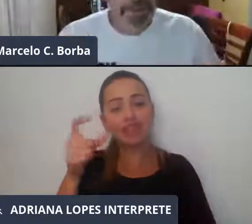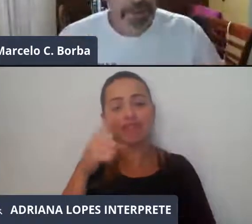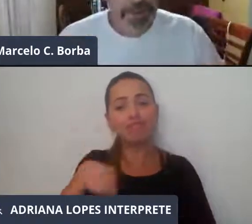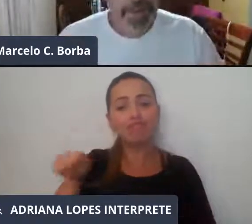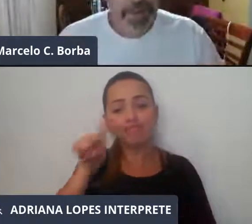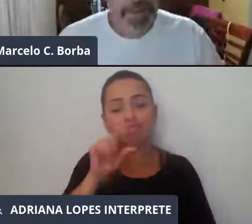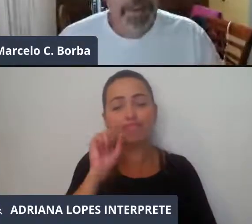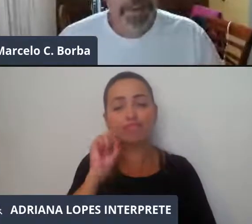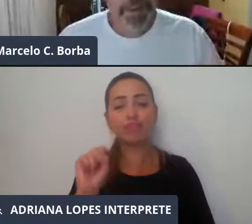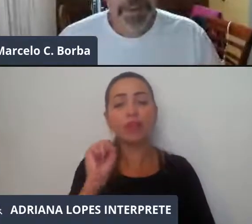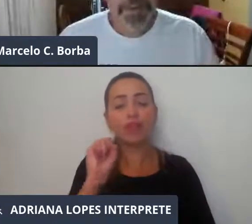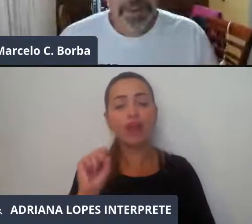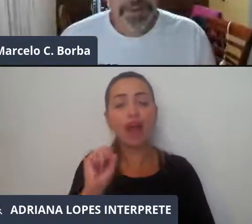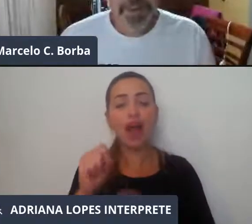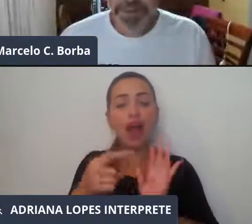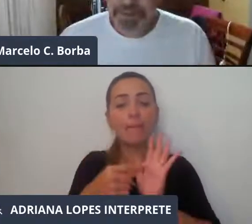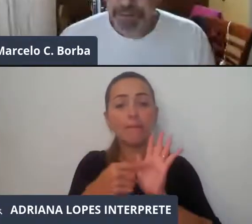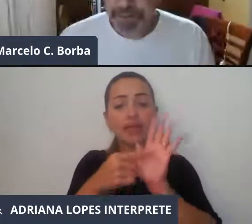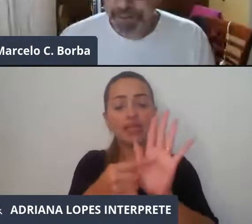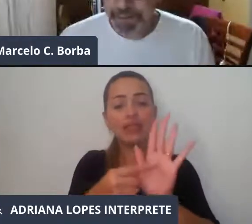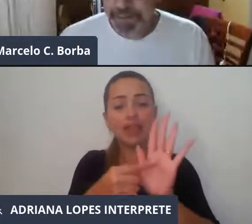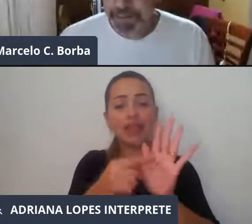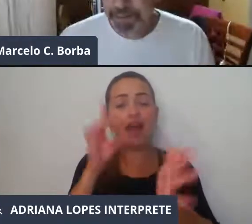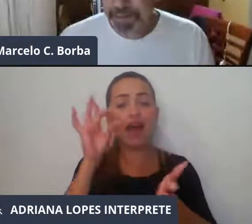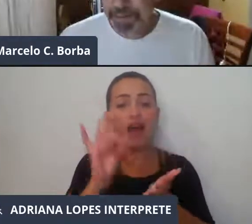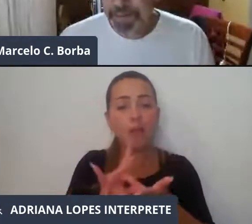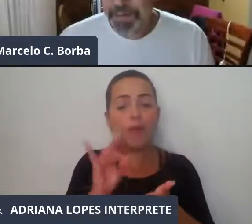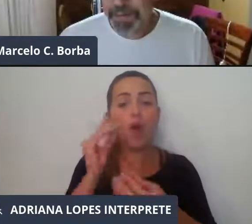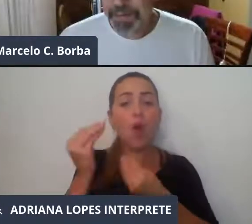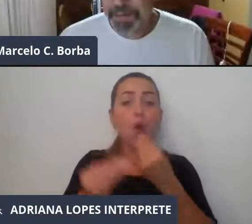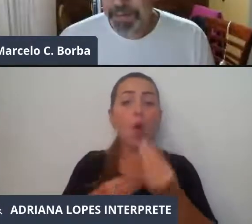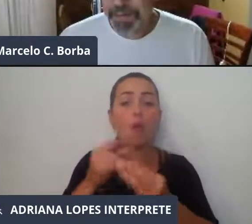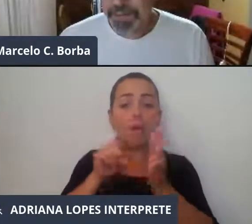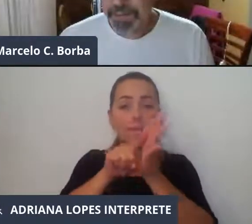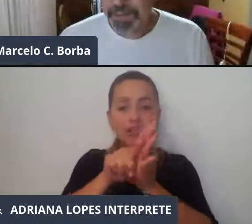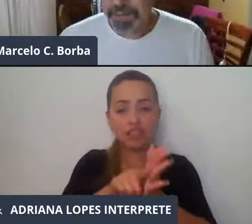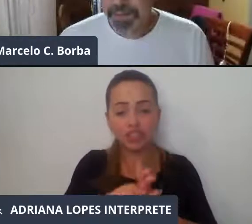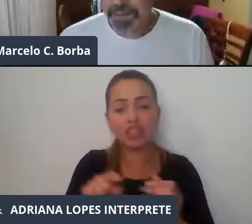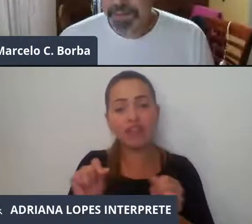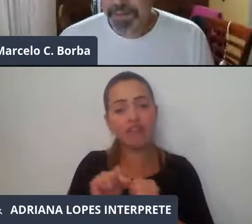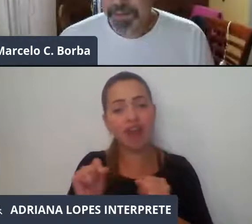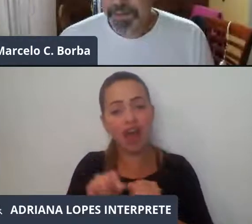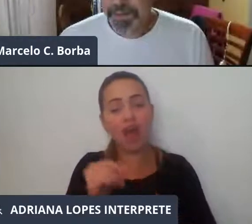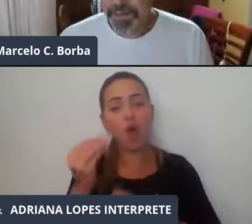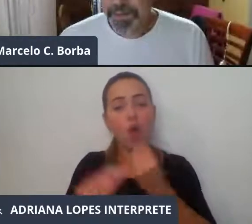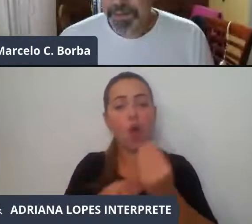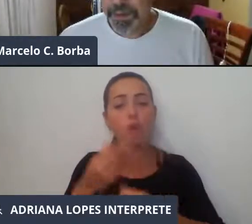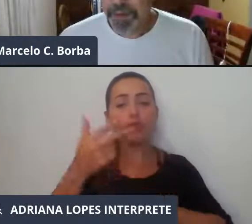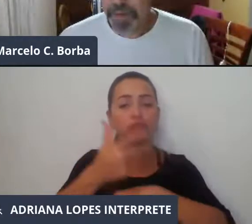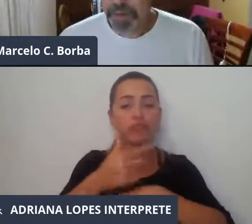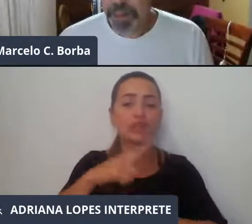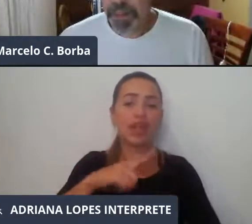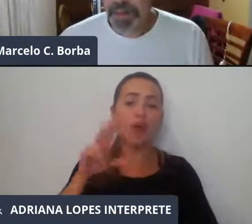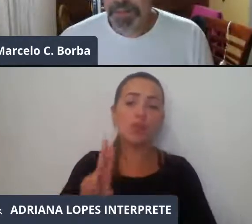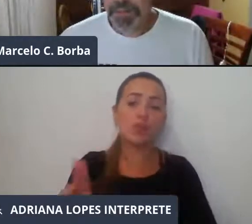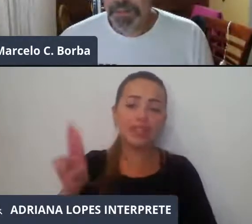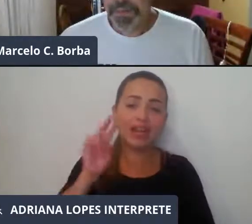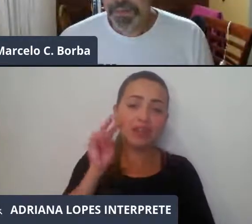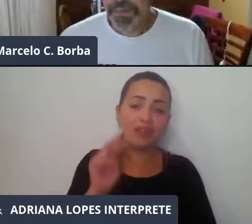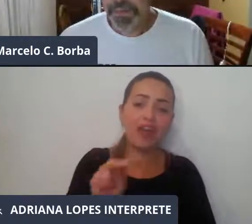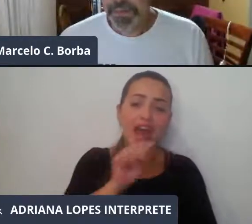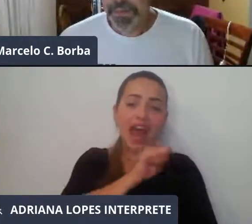poder apresentar realmente como a pesquisa tem sido feita e como o vídeo tem sido utilizado, e ver os